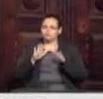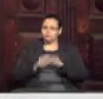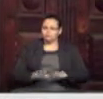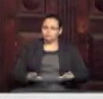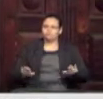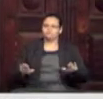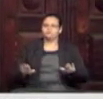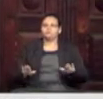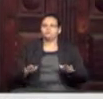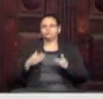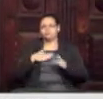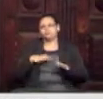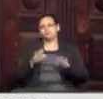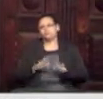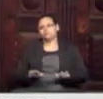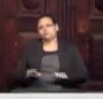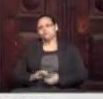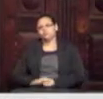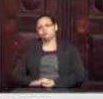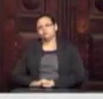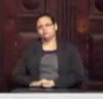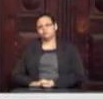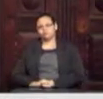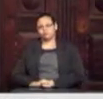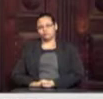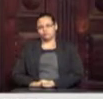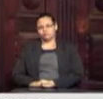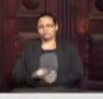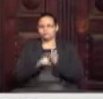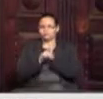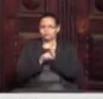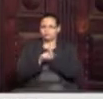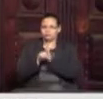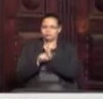com calma analisar